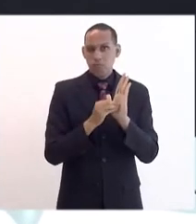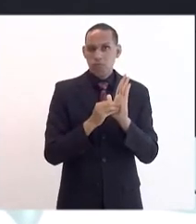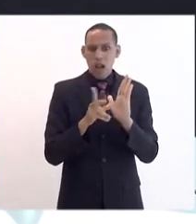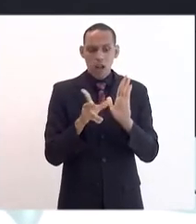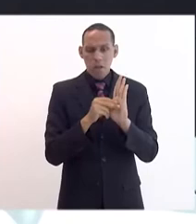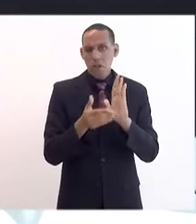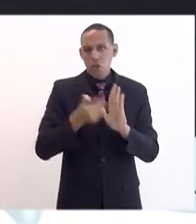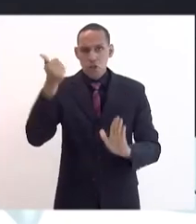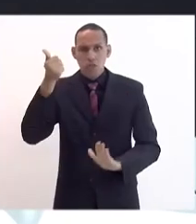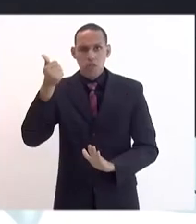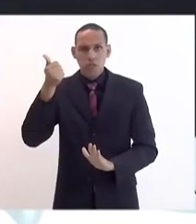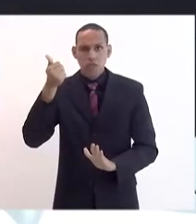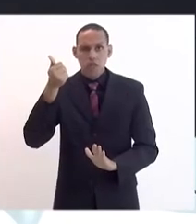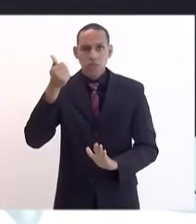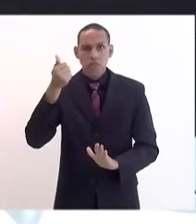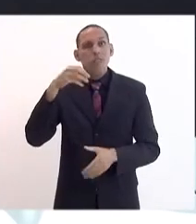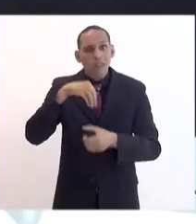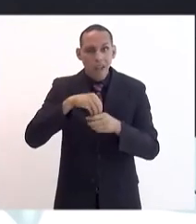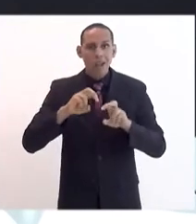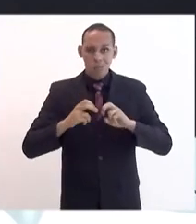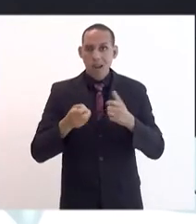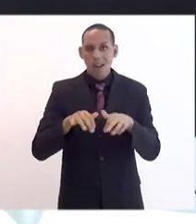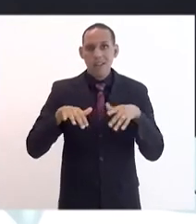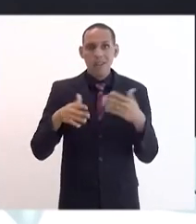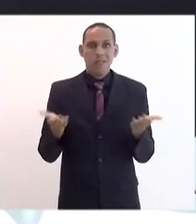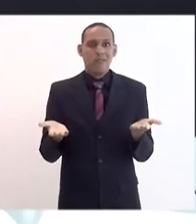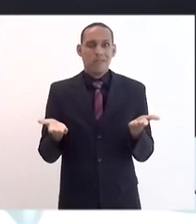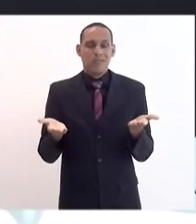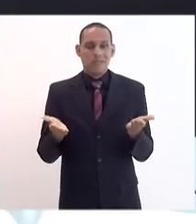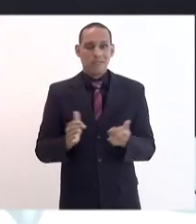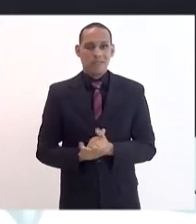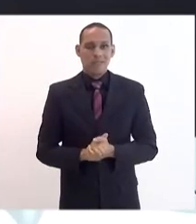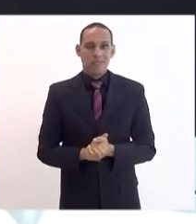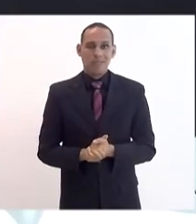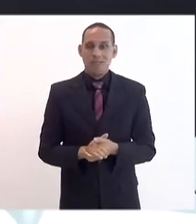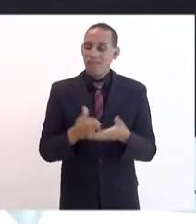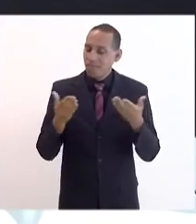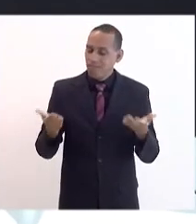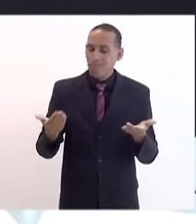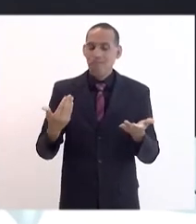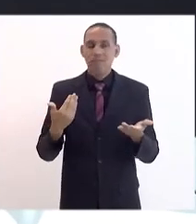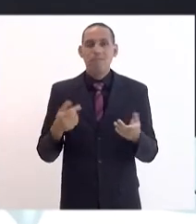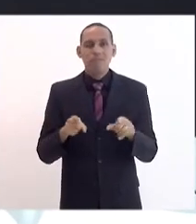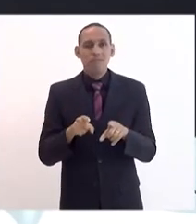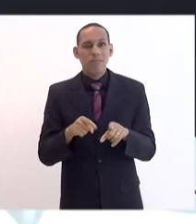emendas em plenário. Né? Então, acho também